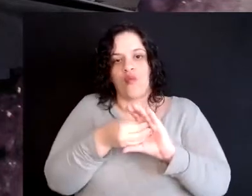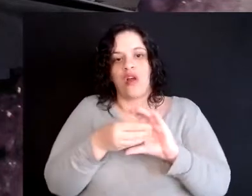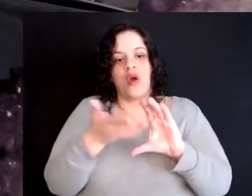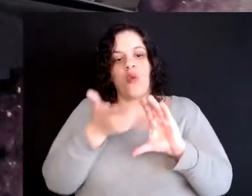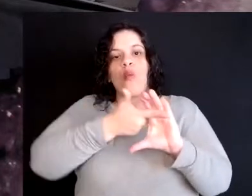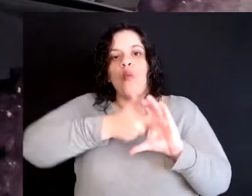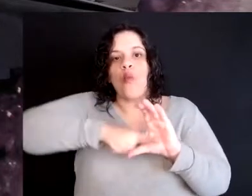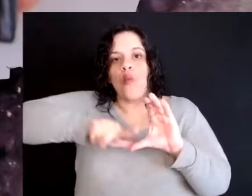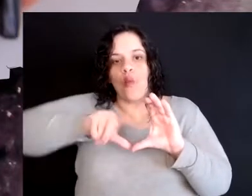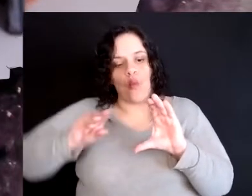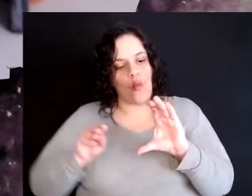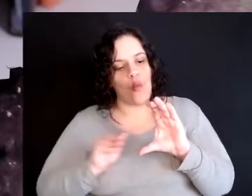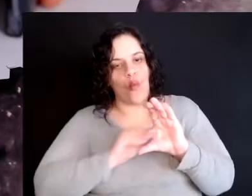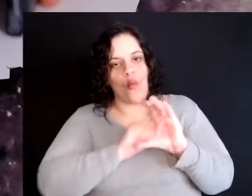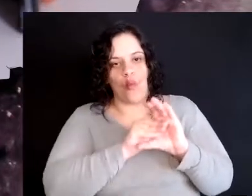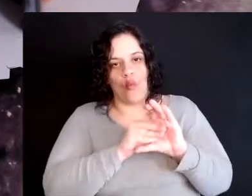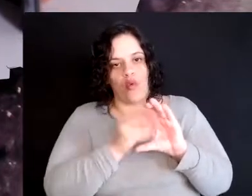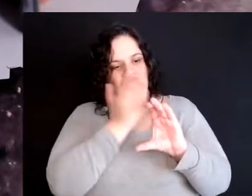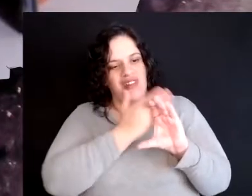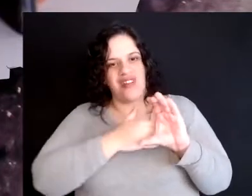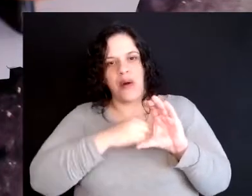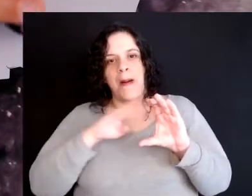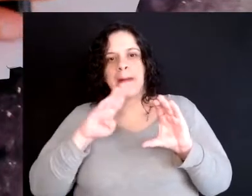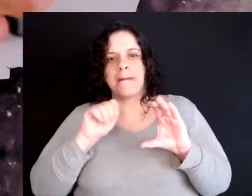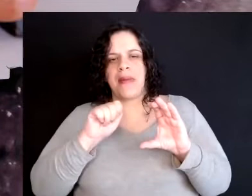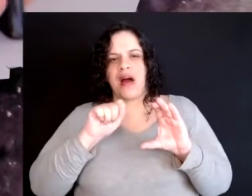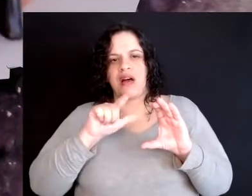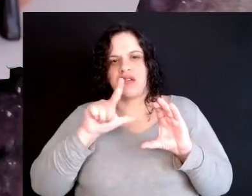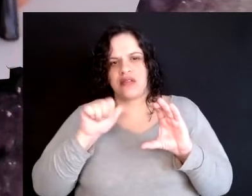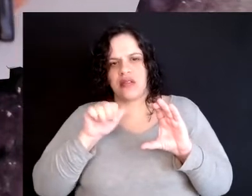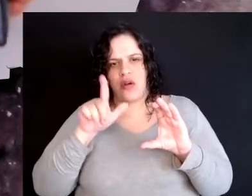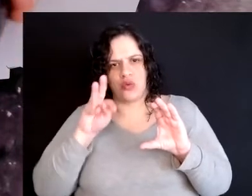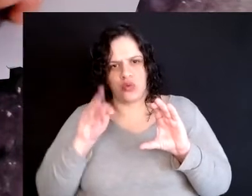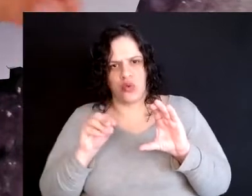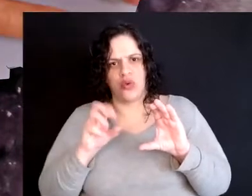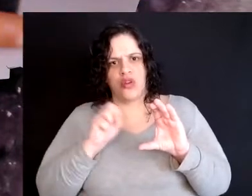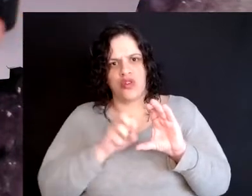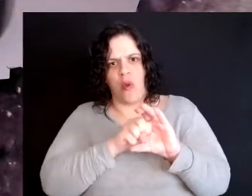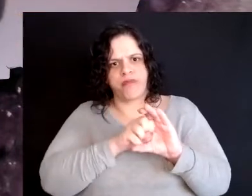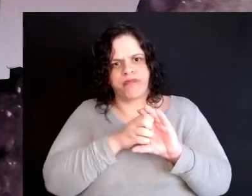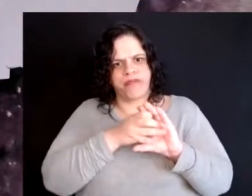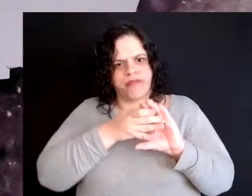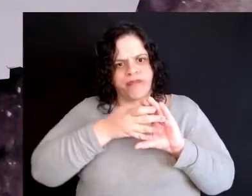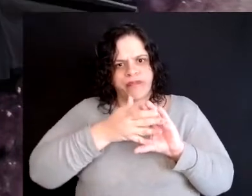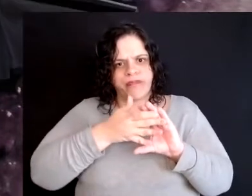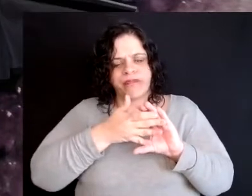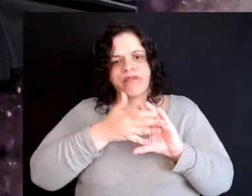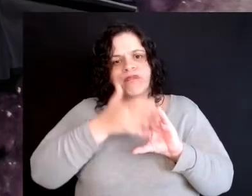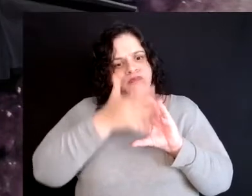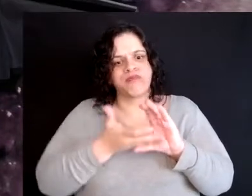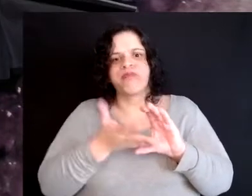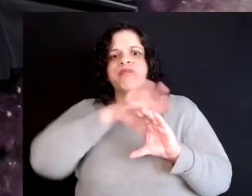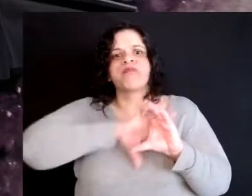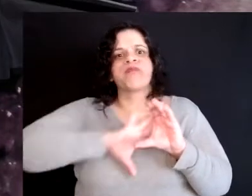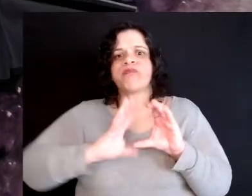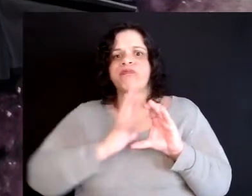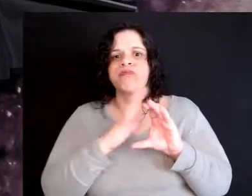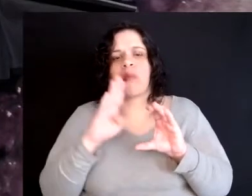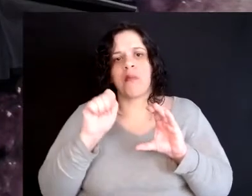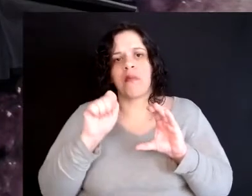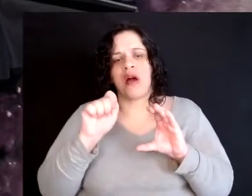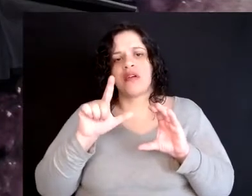vazio do basalto. Se este basalto encobre o seu vazio, tudo será